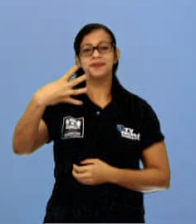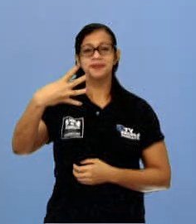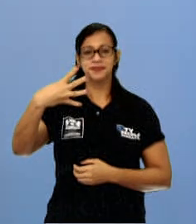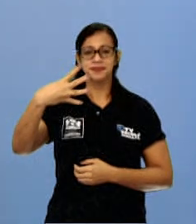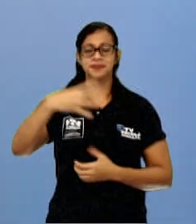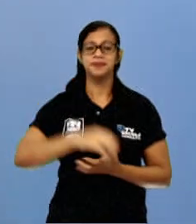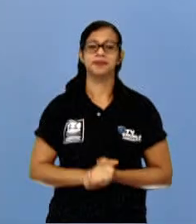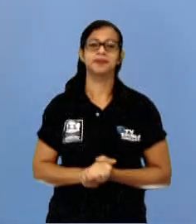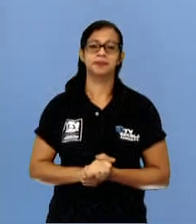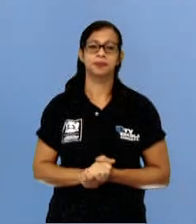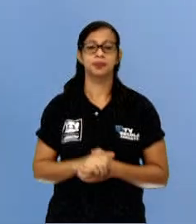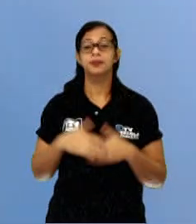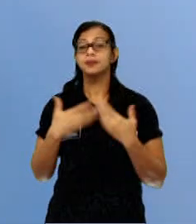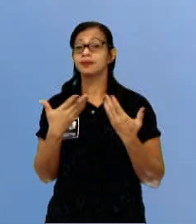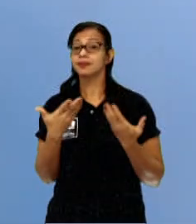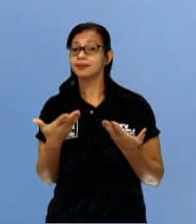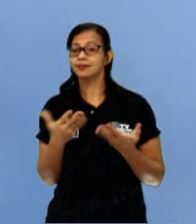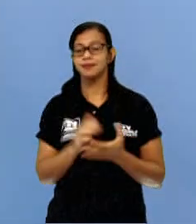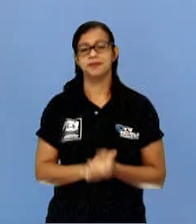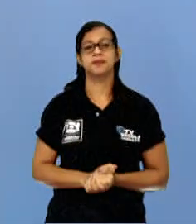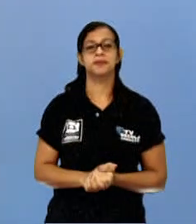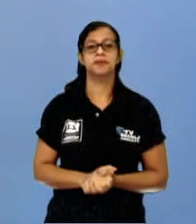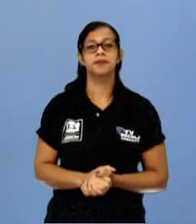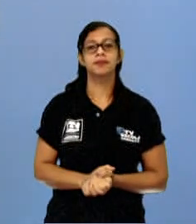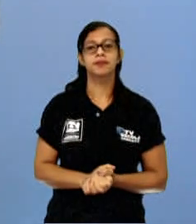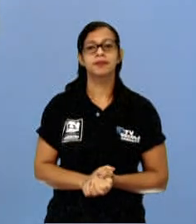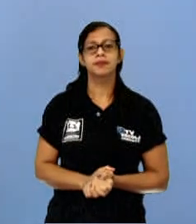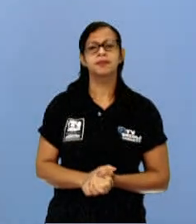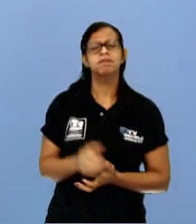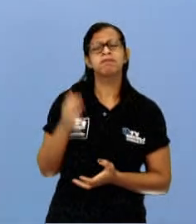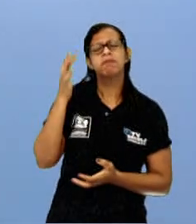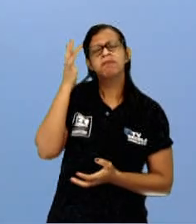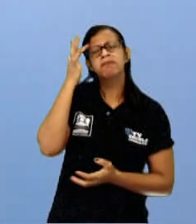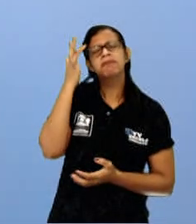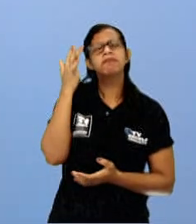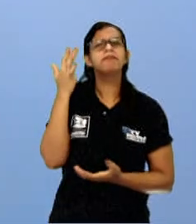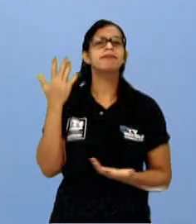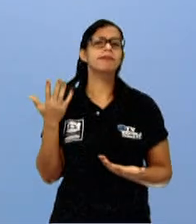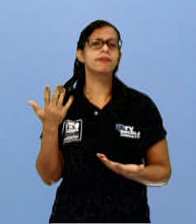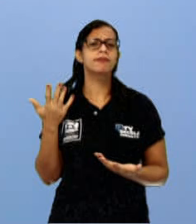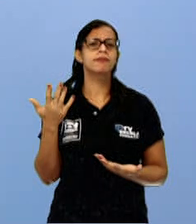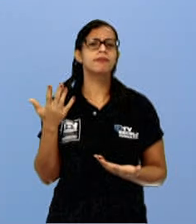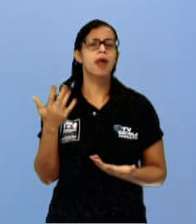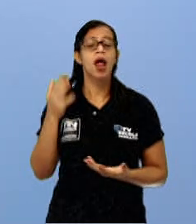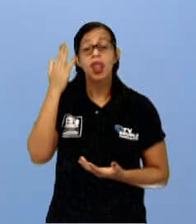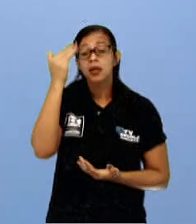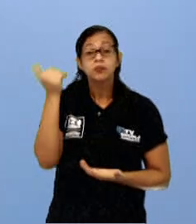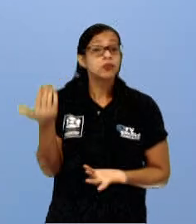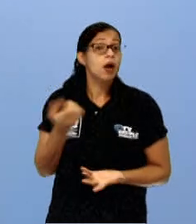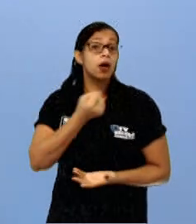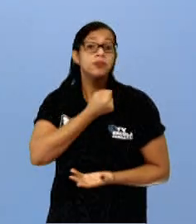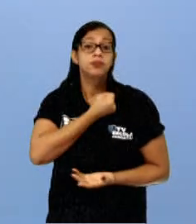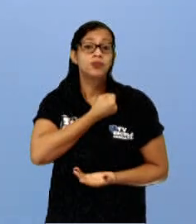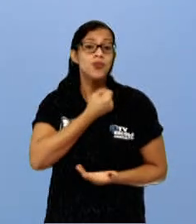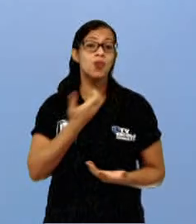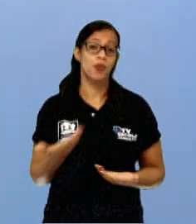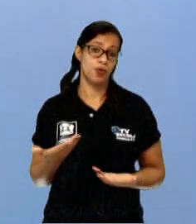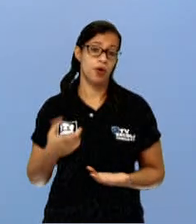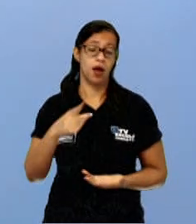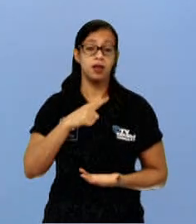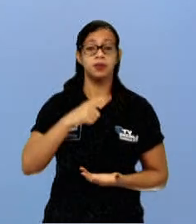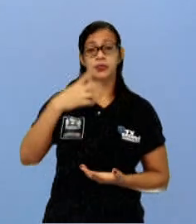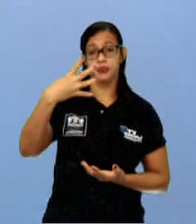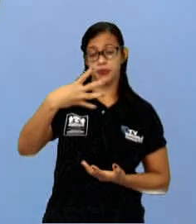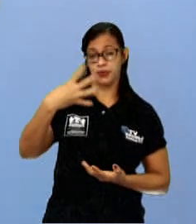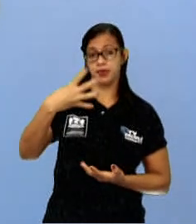e olha só agora imagine tá que a gente não sabe que número é esse nós temos quatro